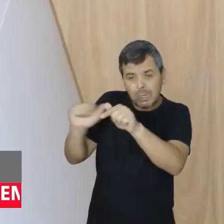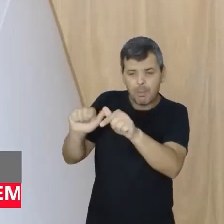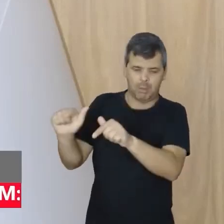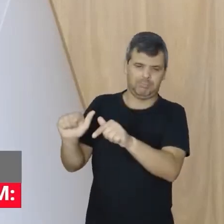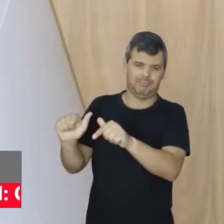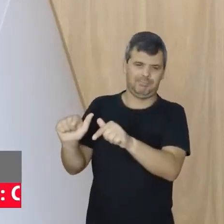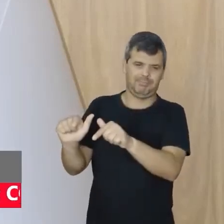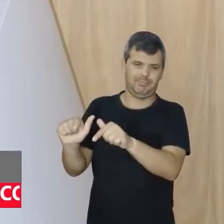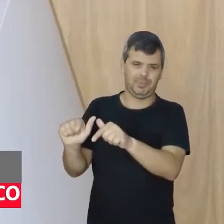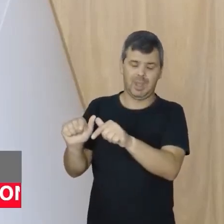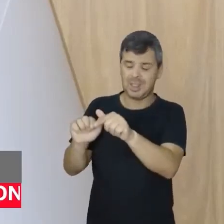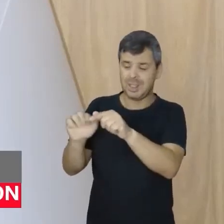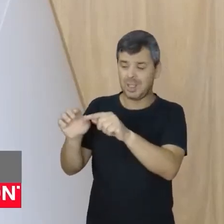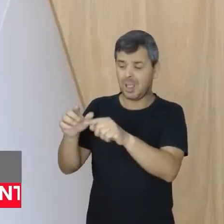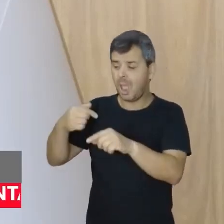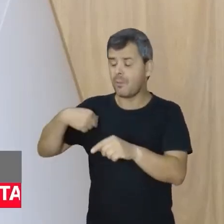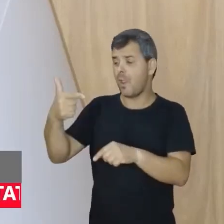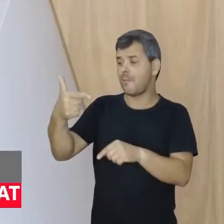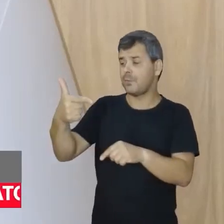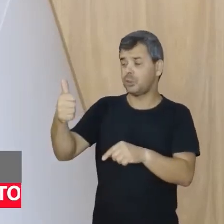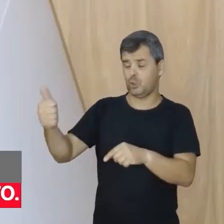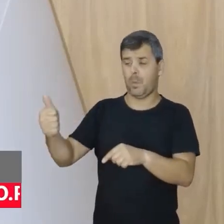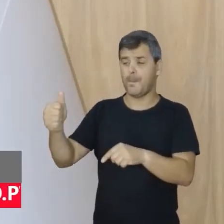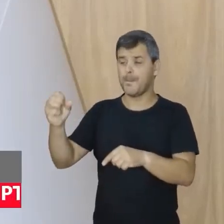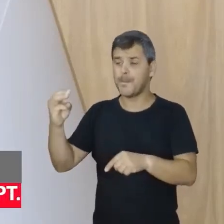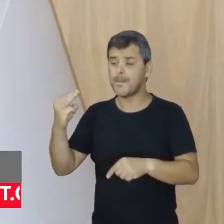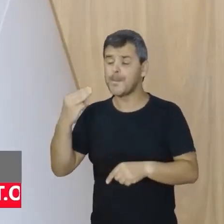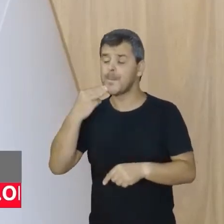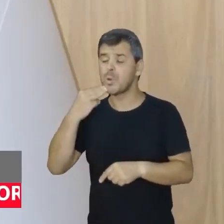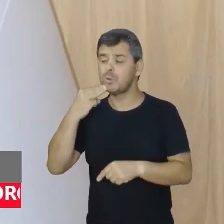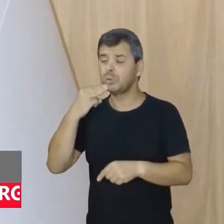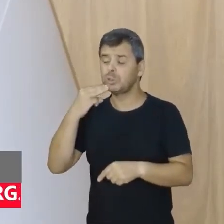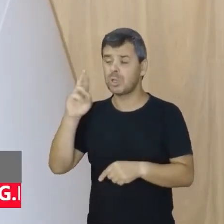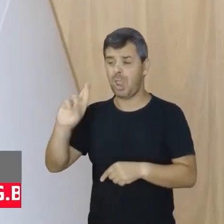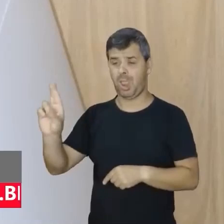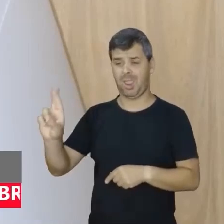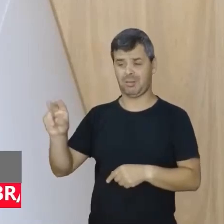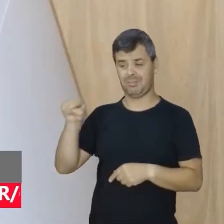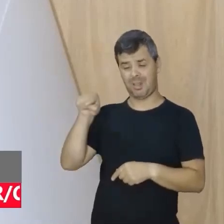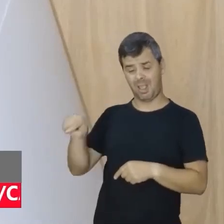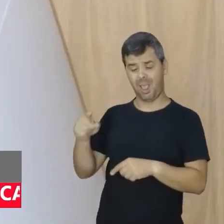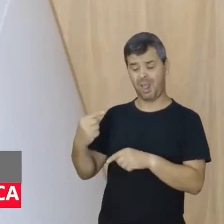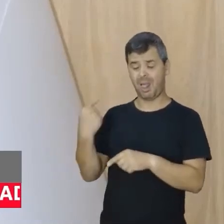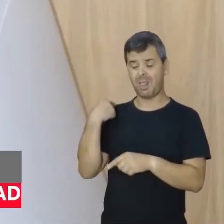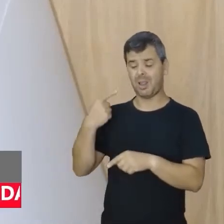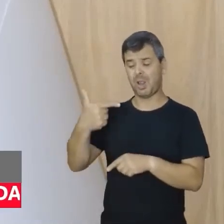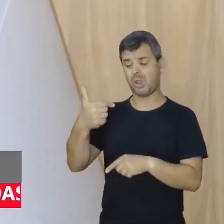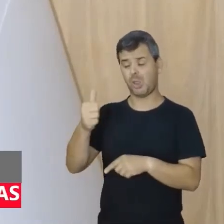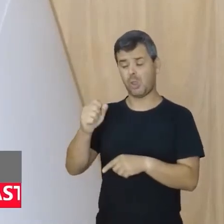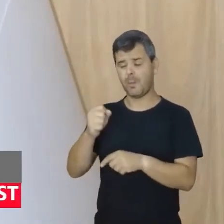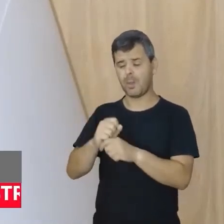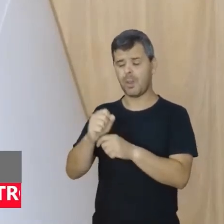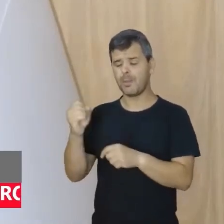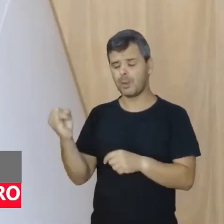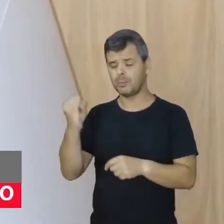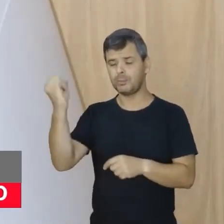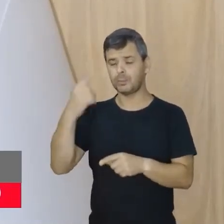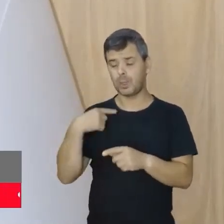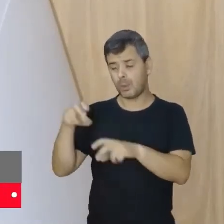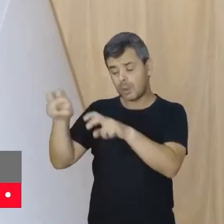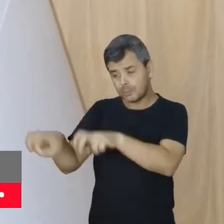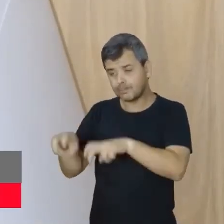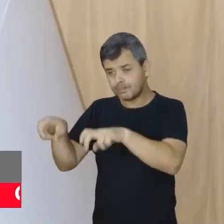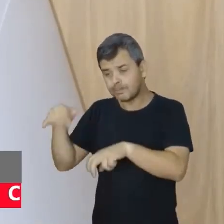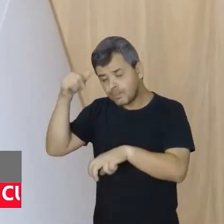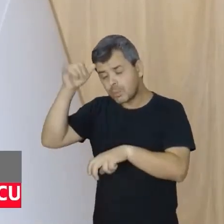PA. Foi apenas 21 milhões de reais naquele ano crucial, tanto para os agricultores